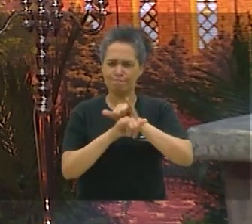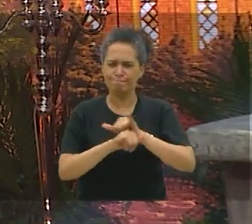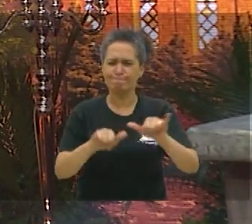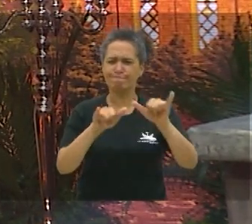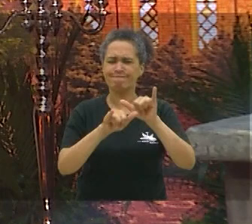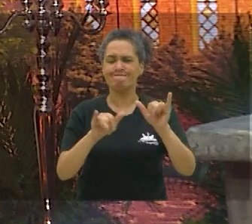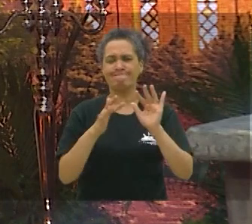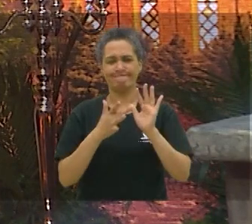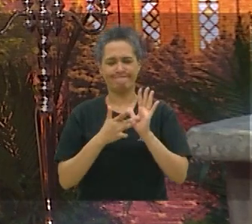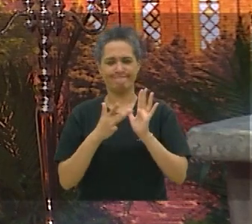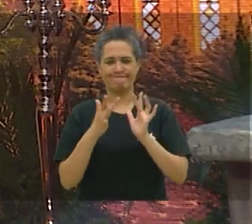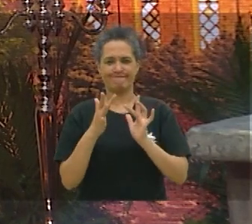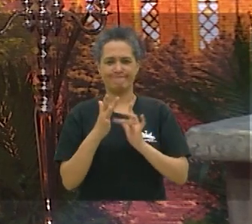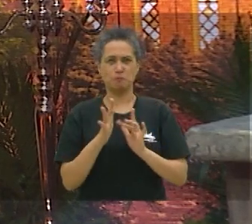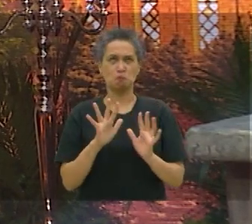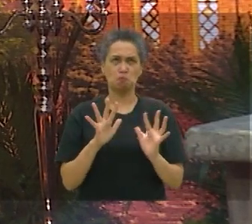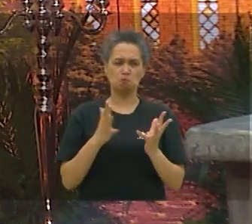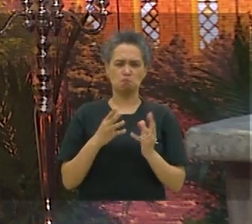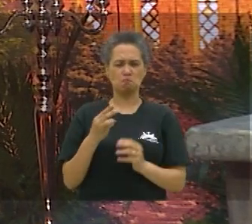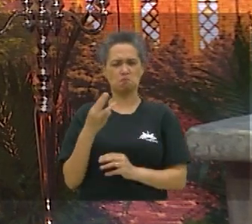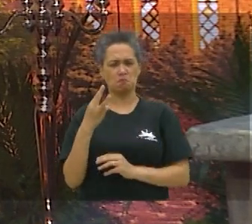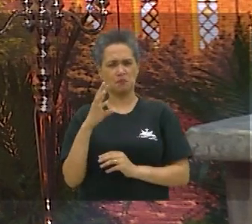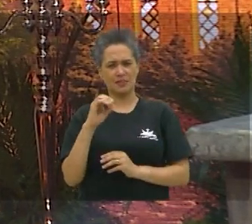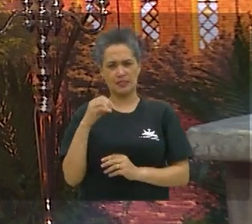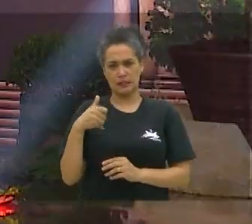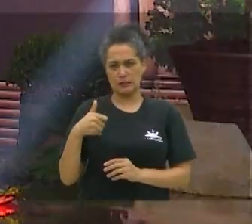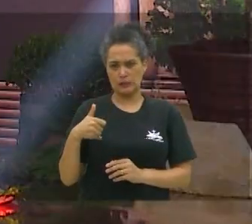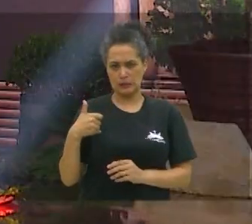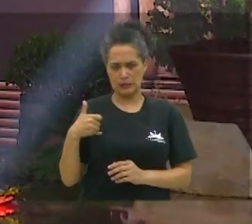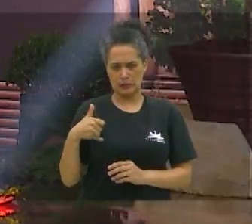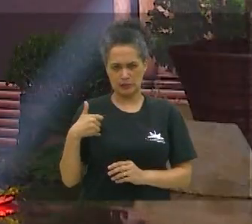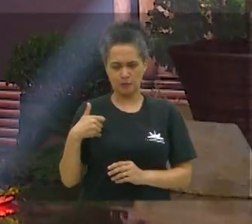Aproximadamente nos seus 30 anos.